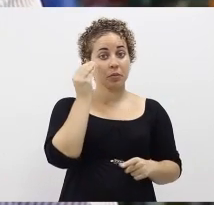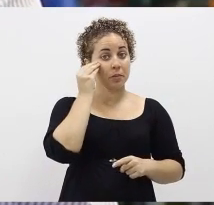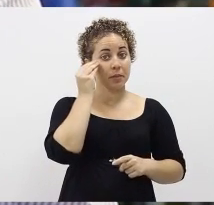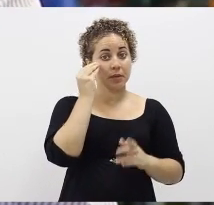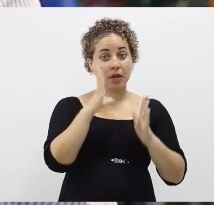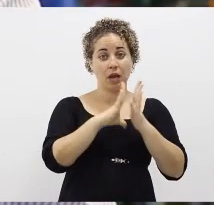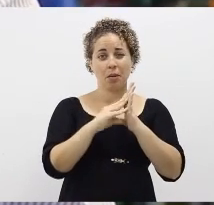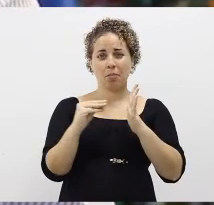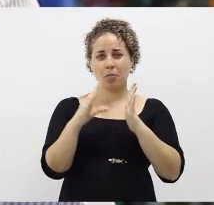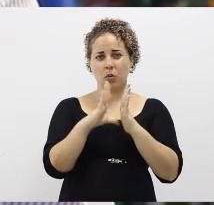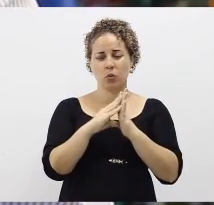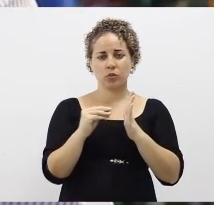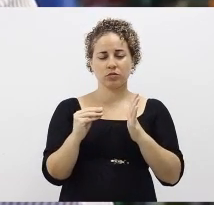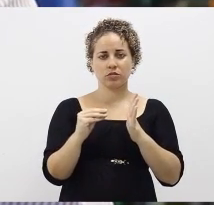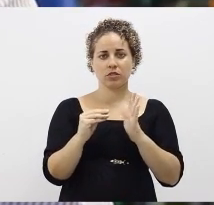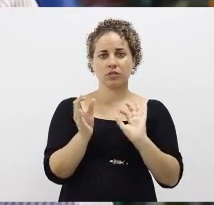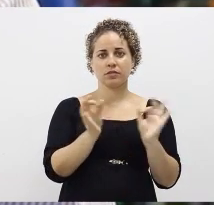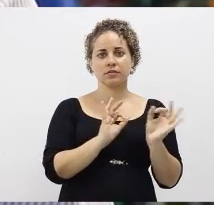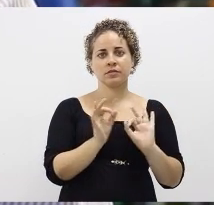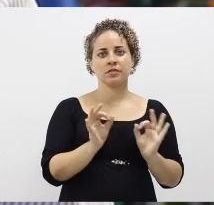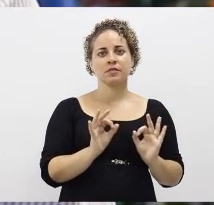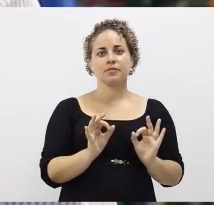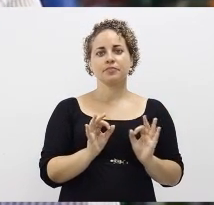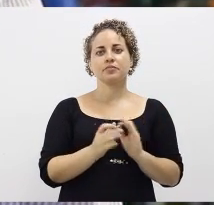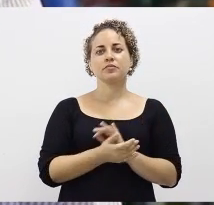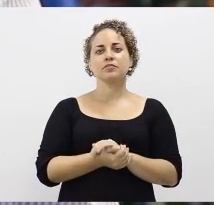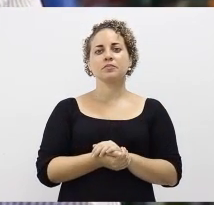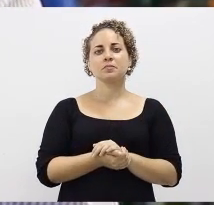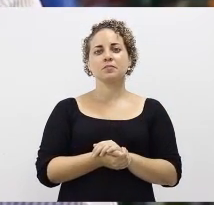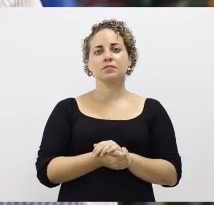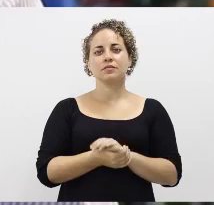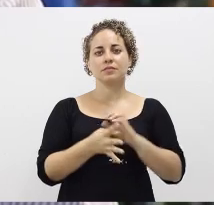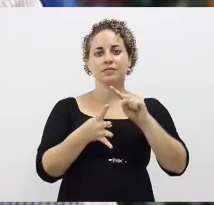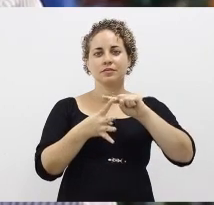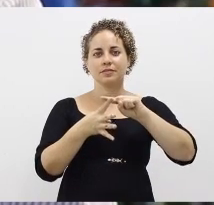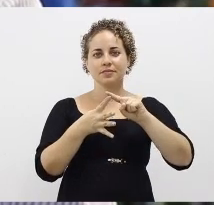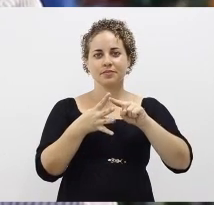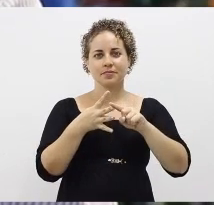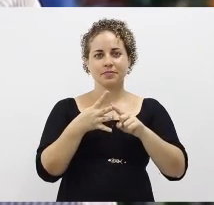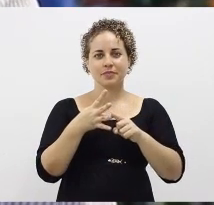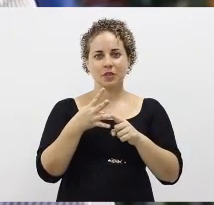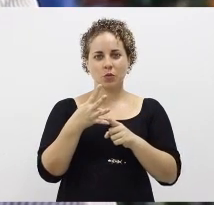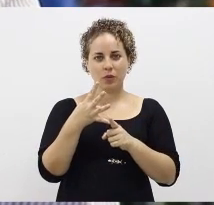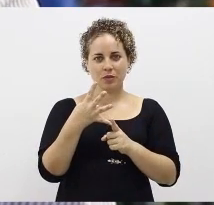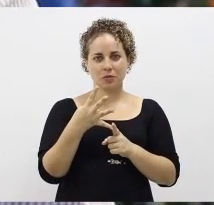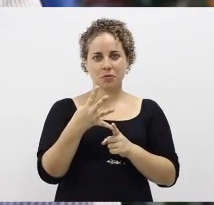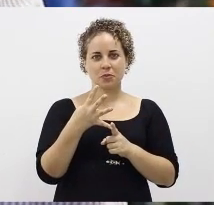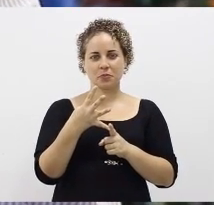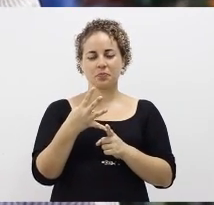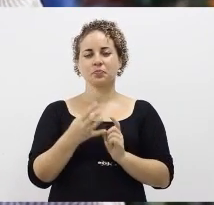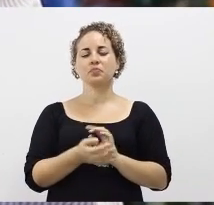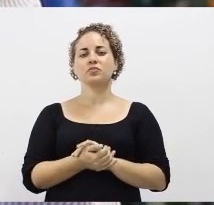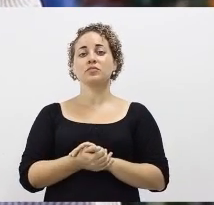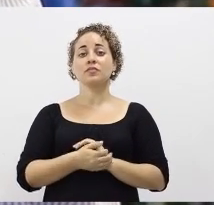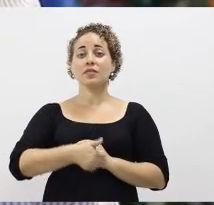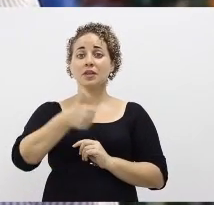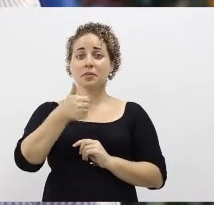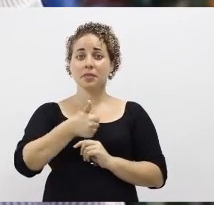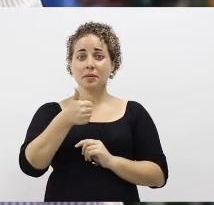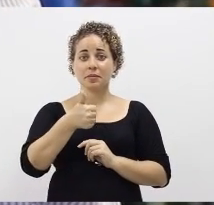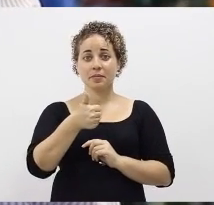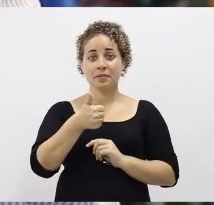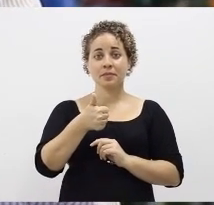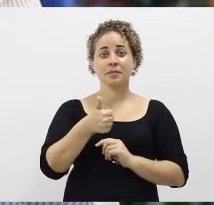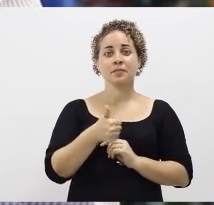observar um modelo racional de tomada de decisão. Ele tem 4 grandes etapas. A primeira